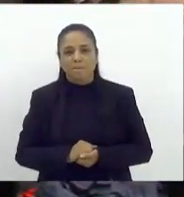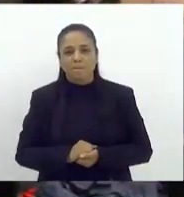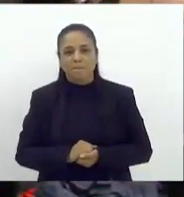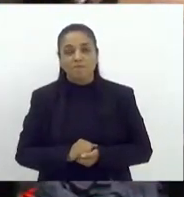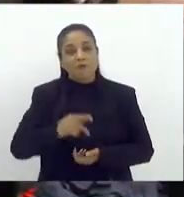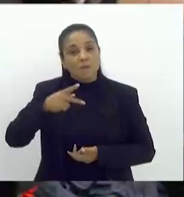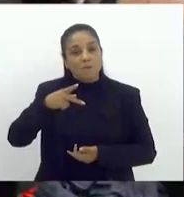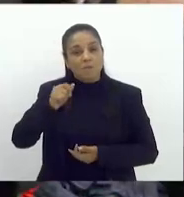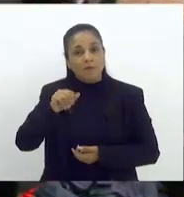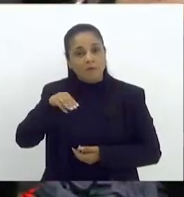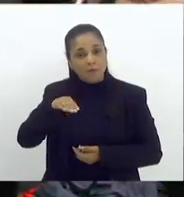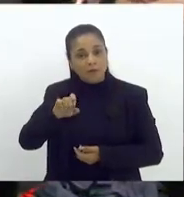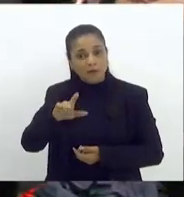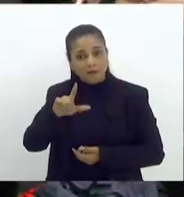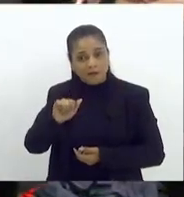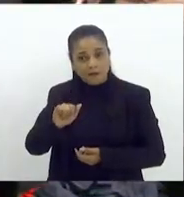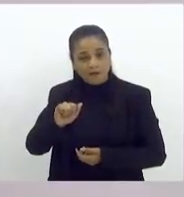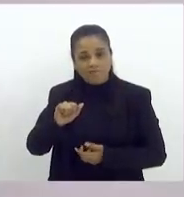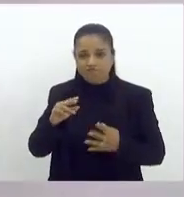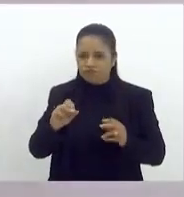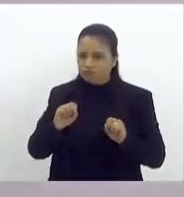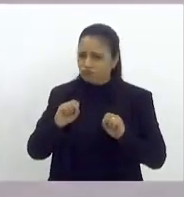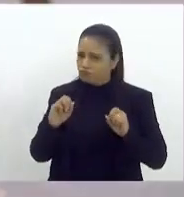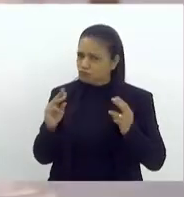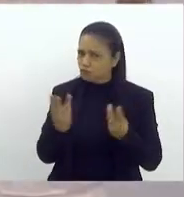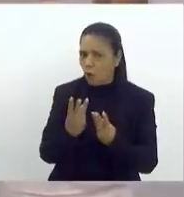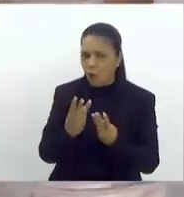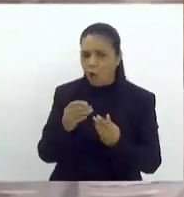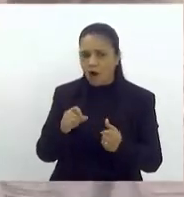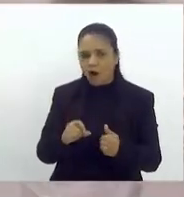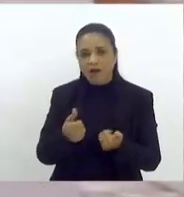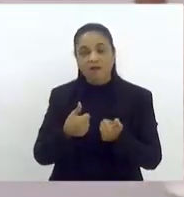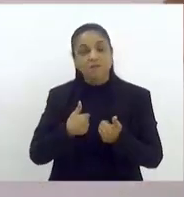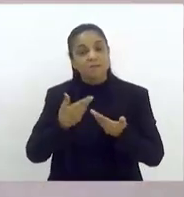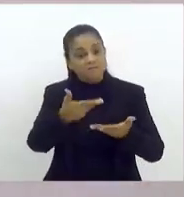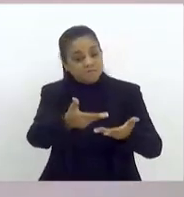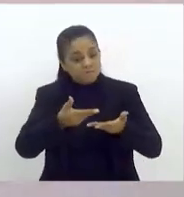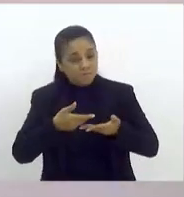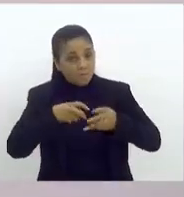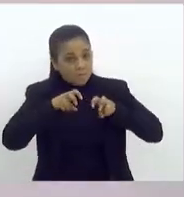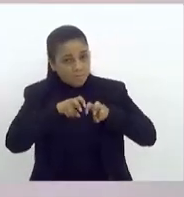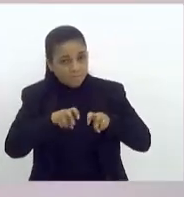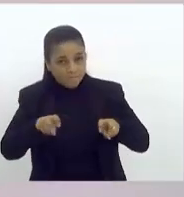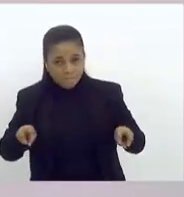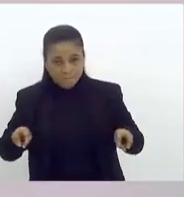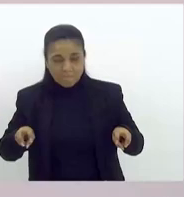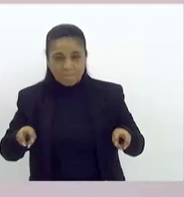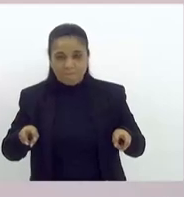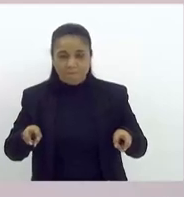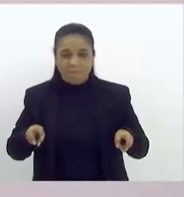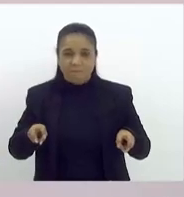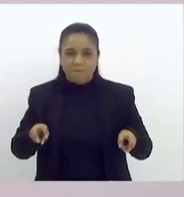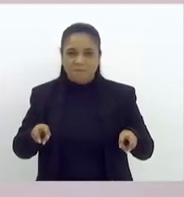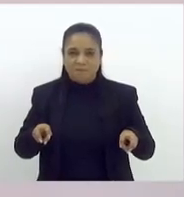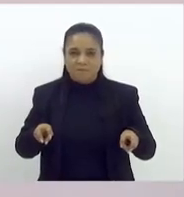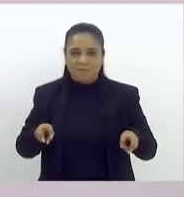Pâmela show agora também quero chamar para compor essa mesa